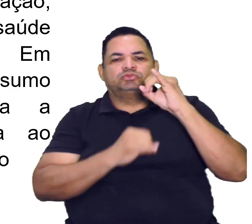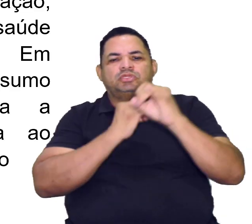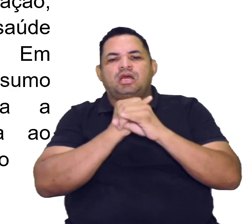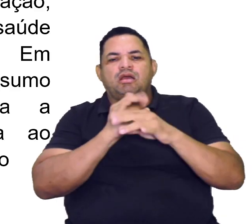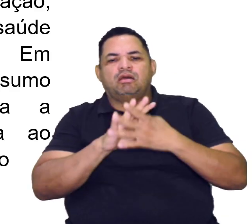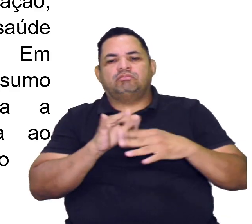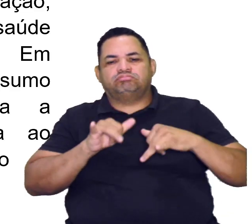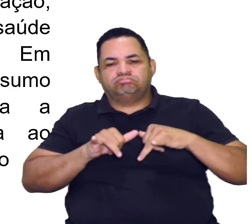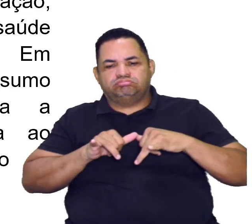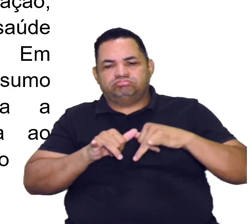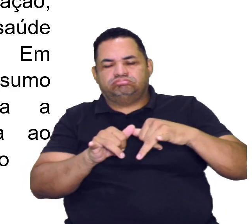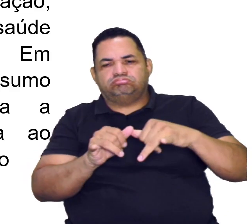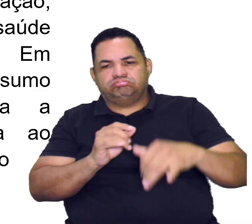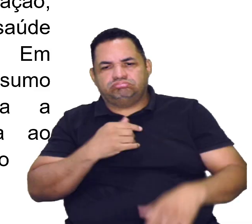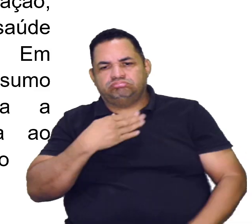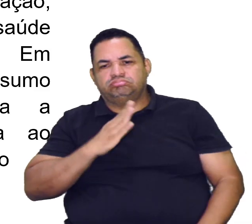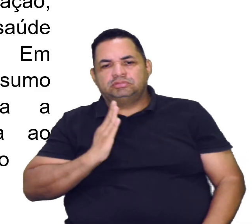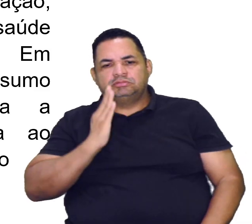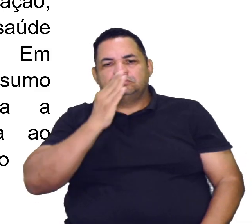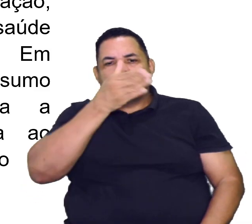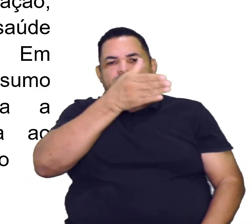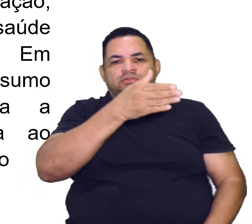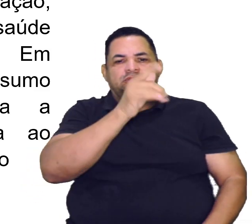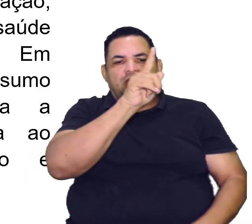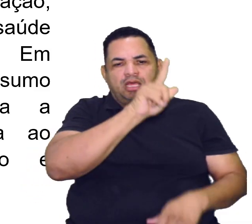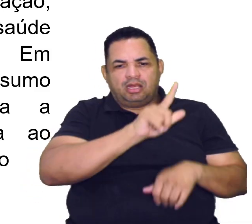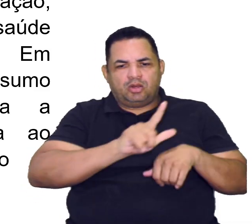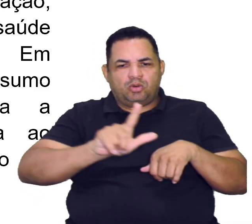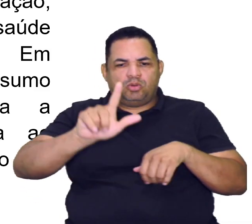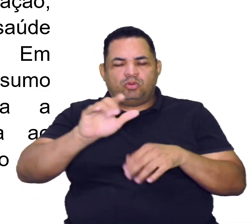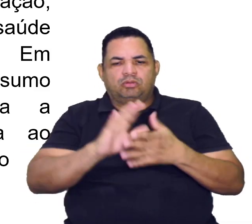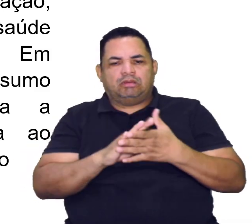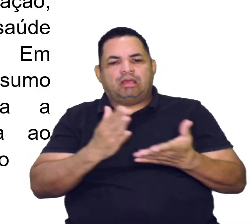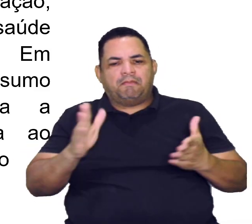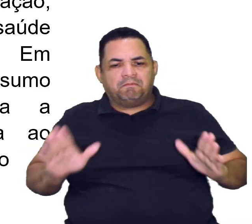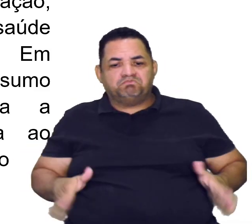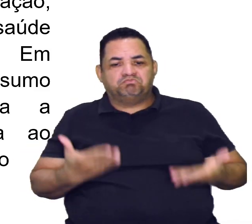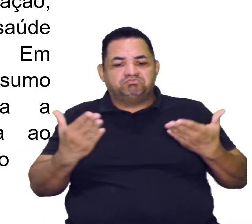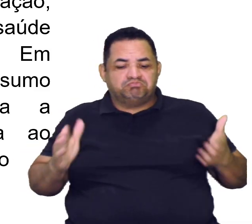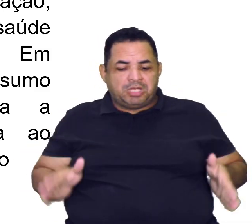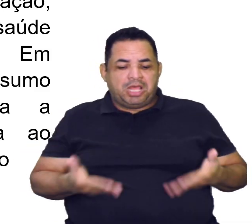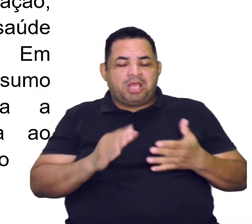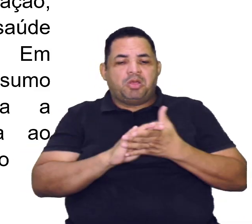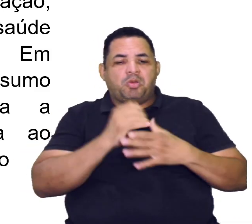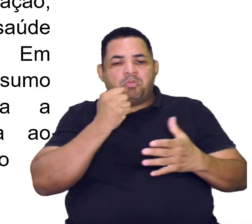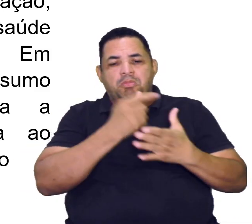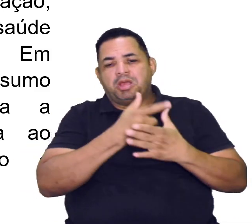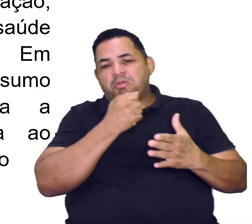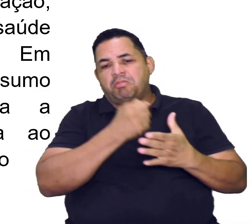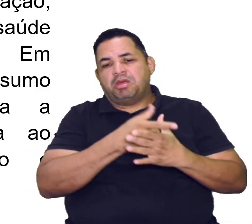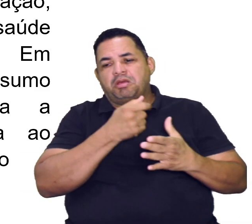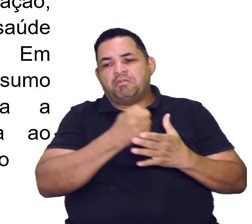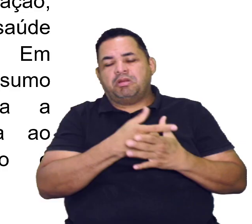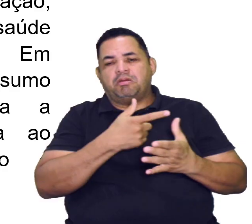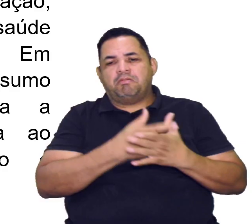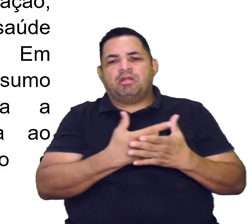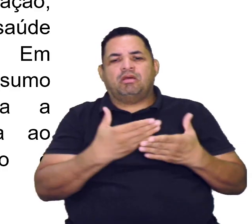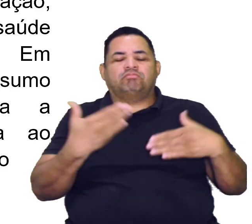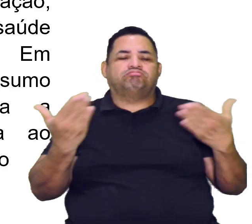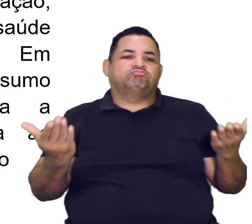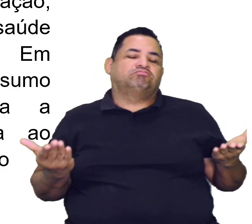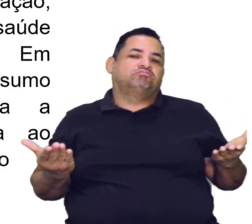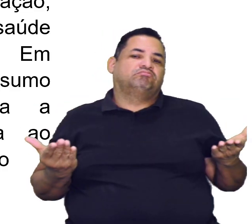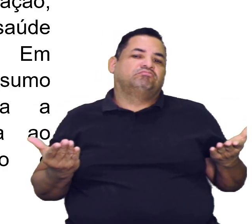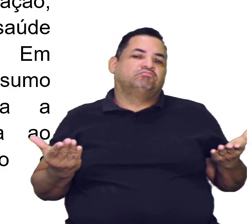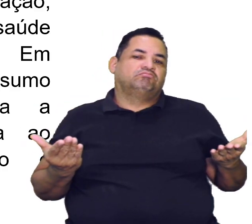um supermercado, indo às lojas, a gente é impulsionado à compra, né? E aí esse consumo, quando